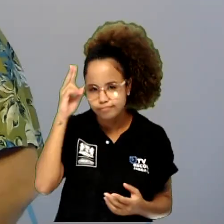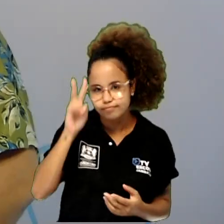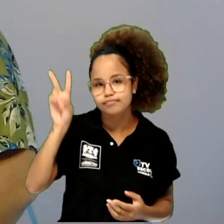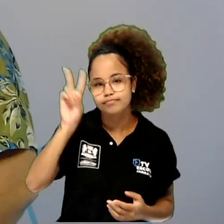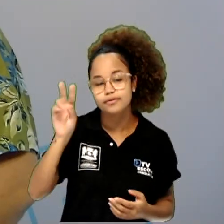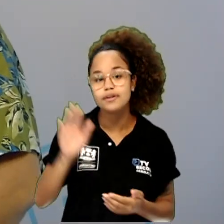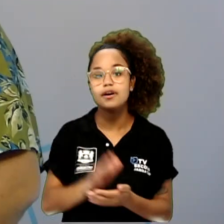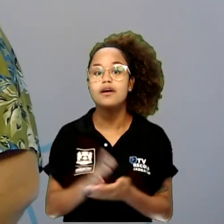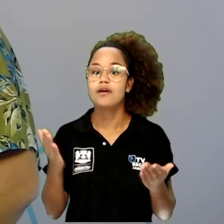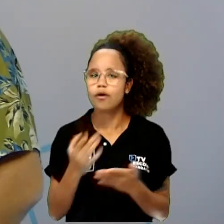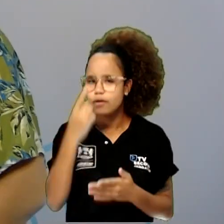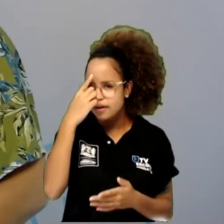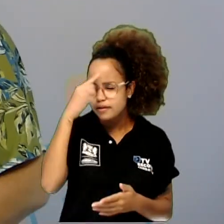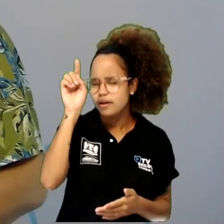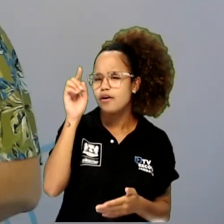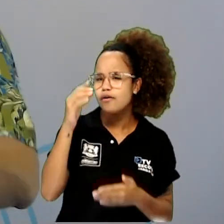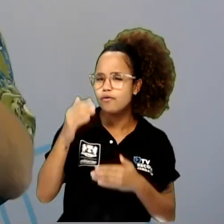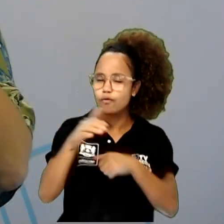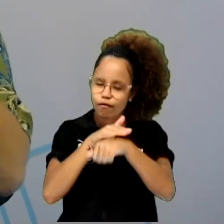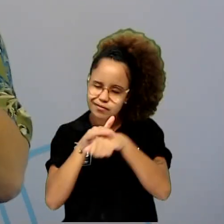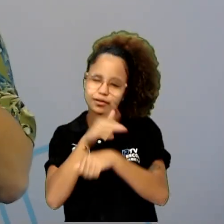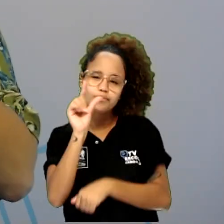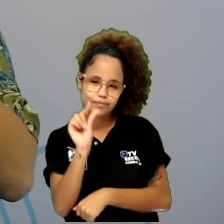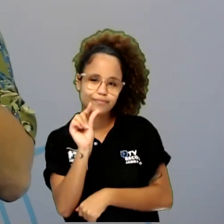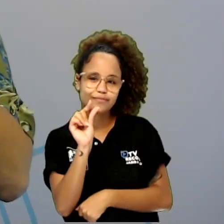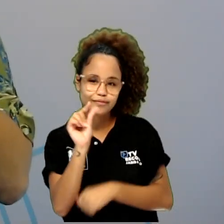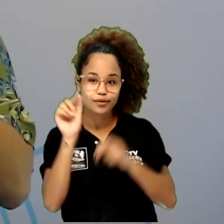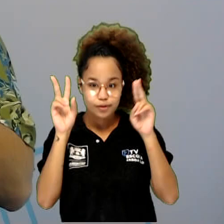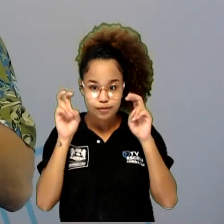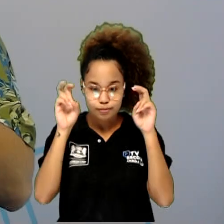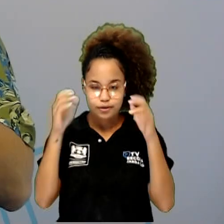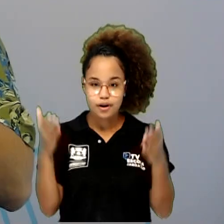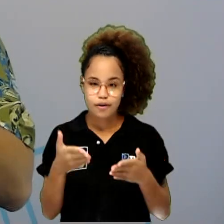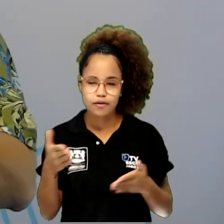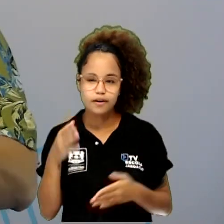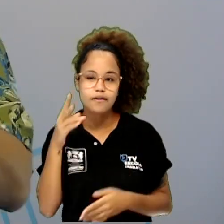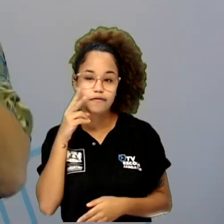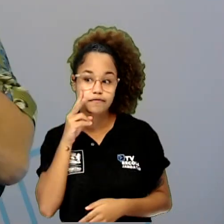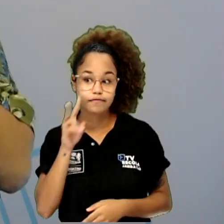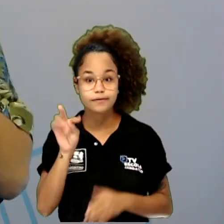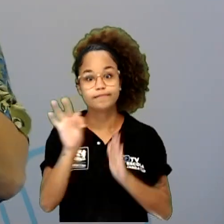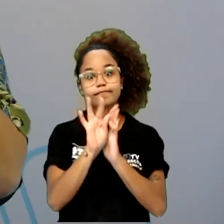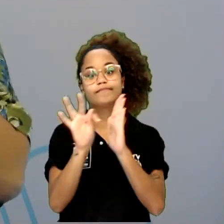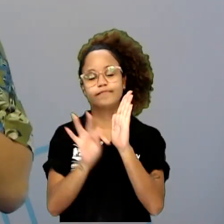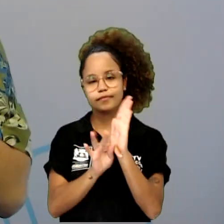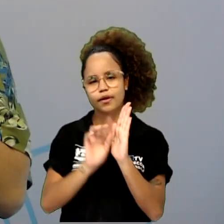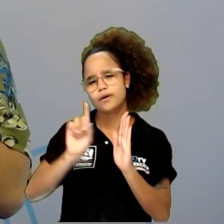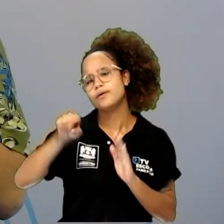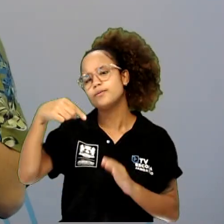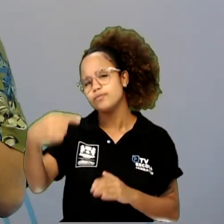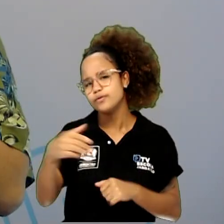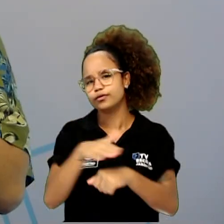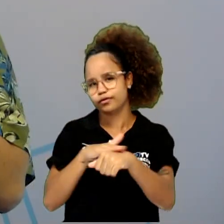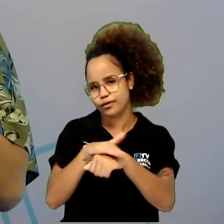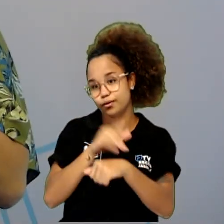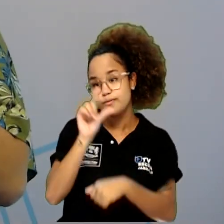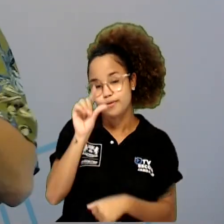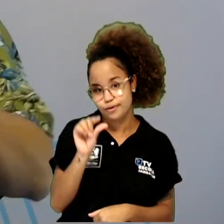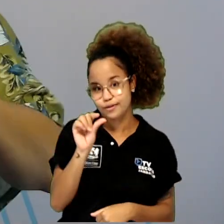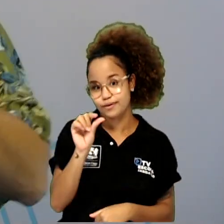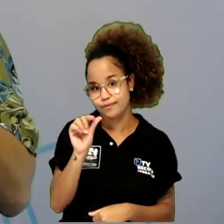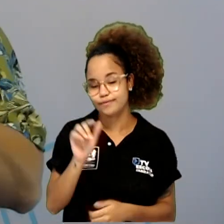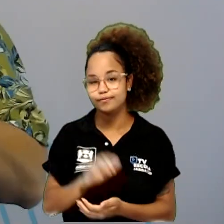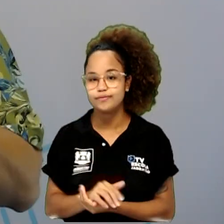teve a ideia de conversar um pouquinho sobre as histórias. Então, vamos ouvir o texto e depois a gente vai bater um papinho com Leila